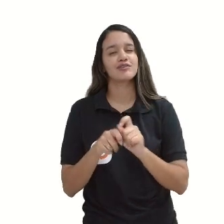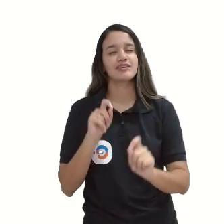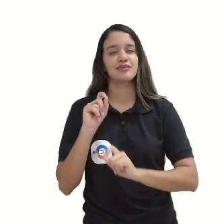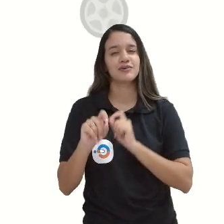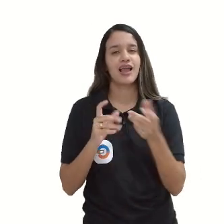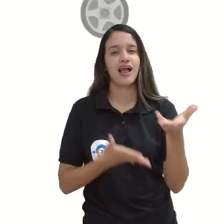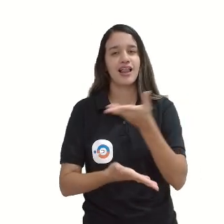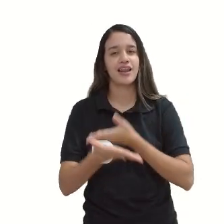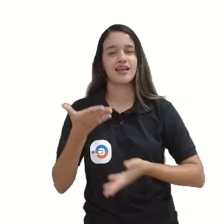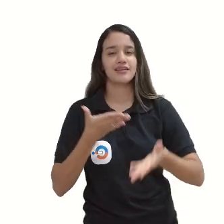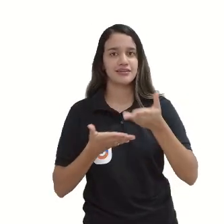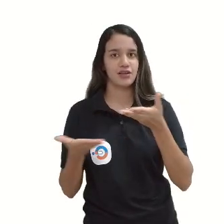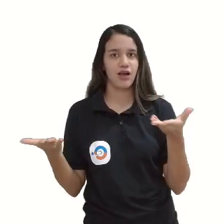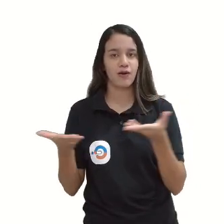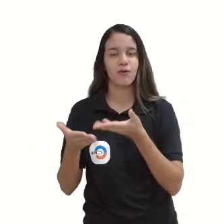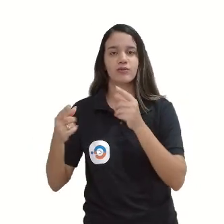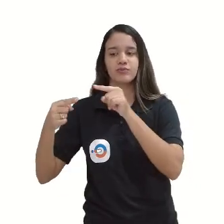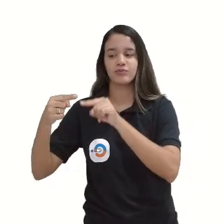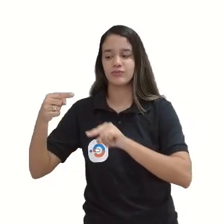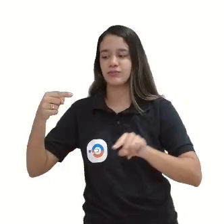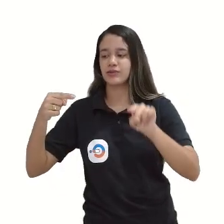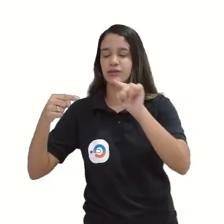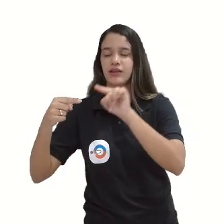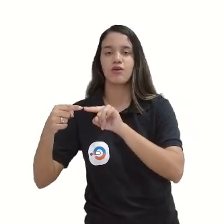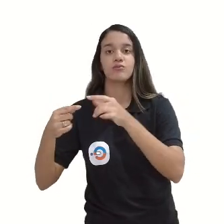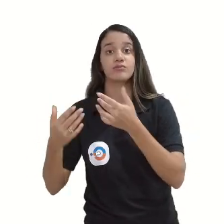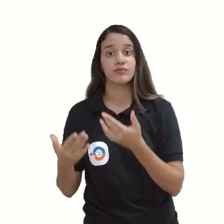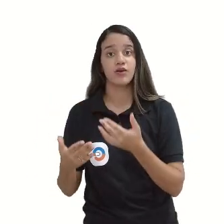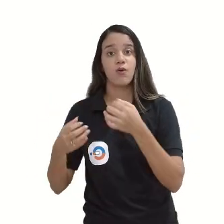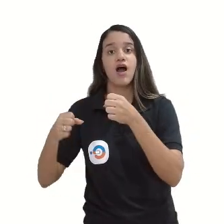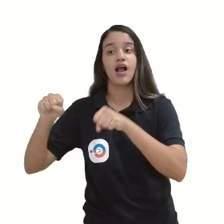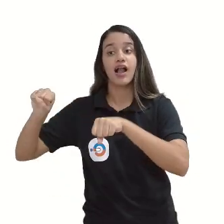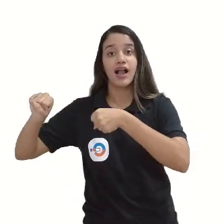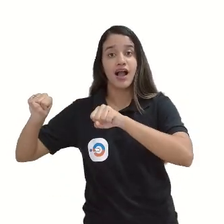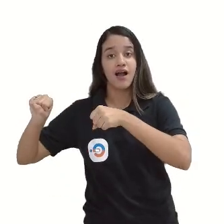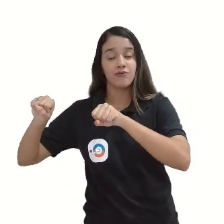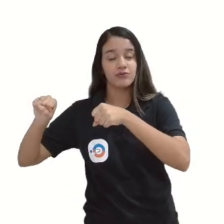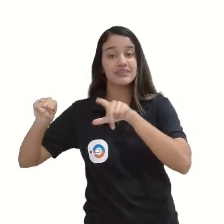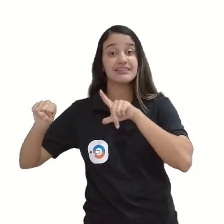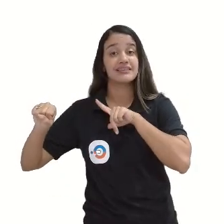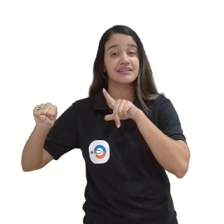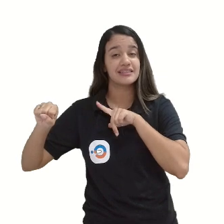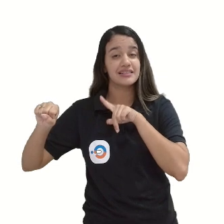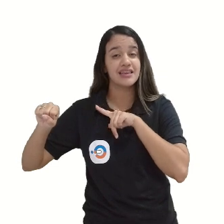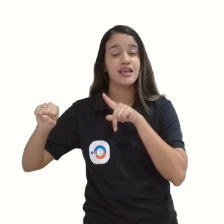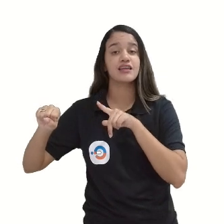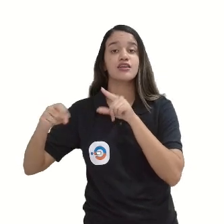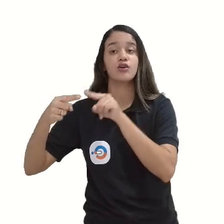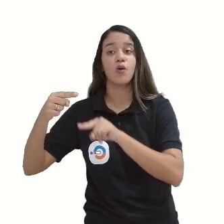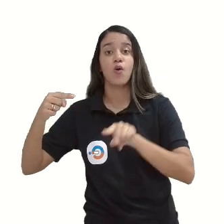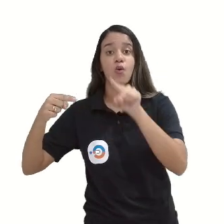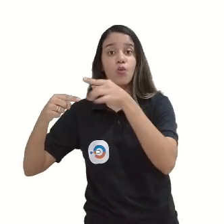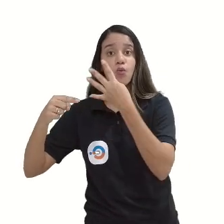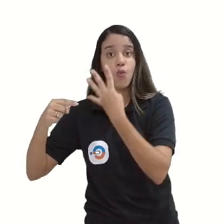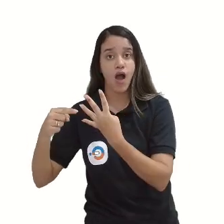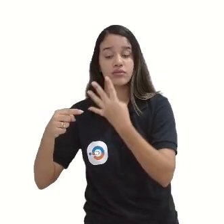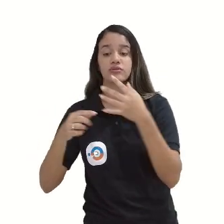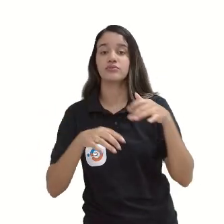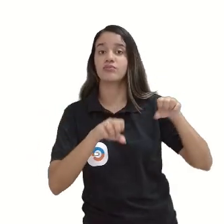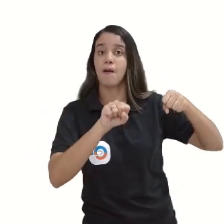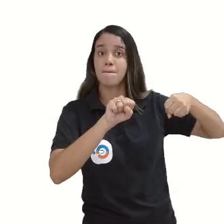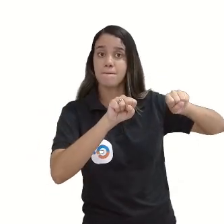a relação com os pneus. Ora, cada carro contribui com 4 pneus, cada moto com 2